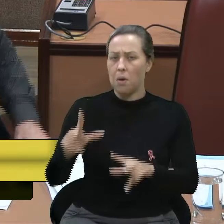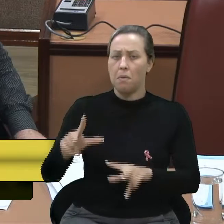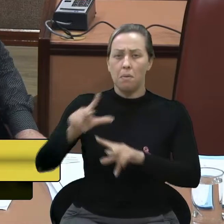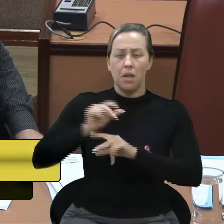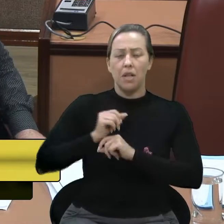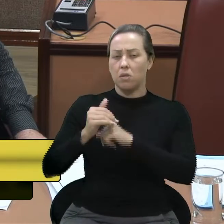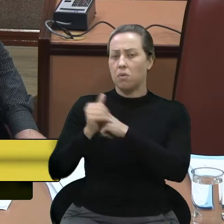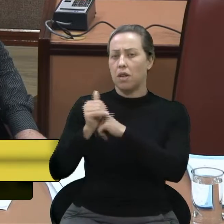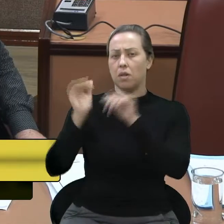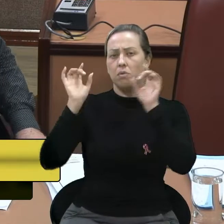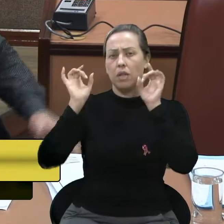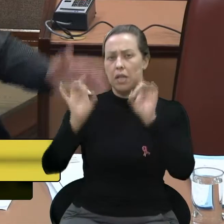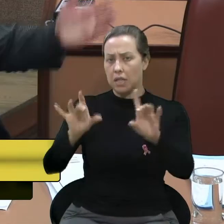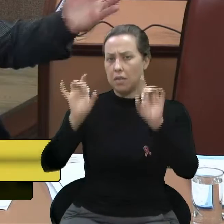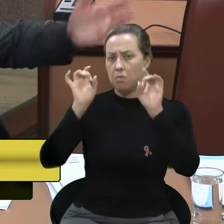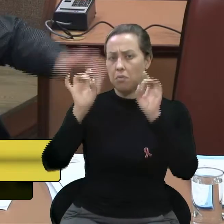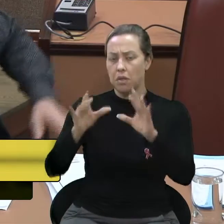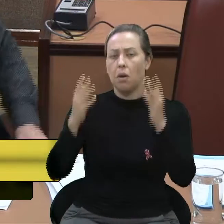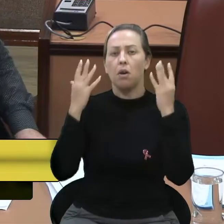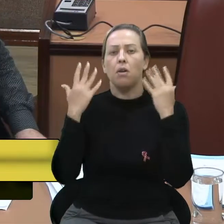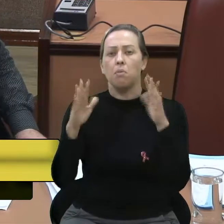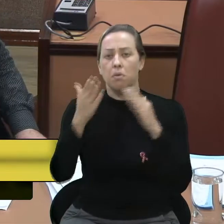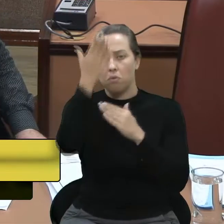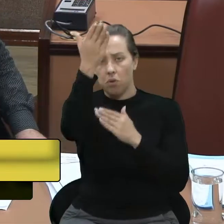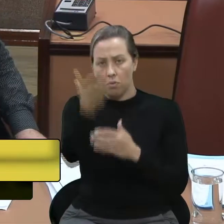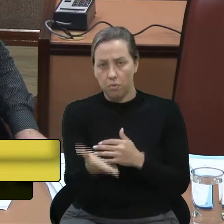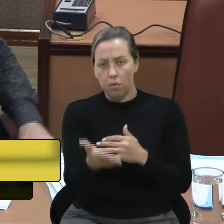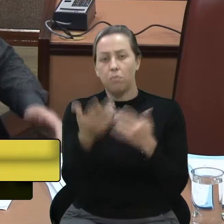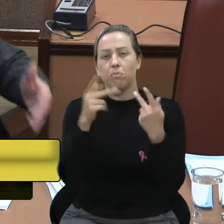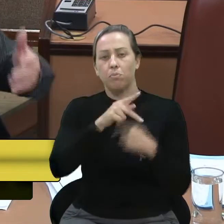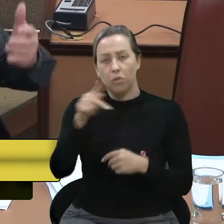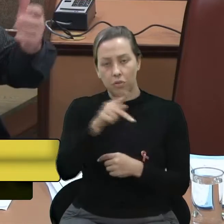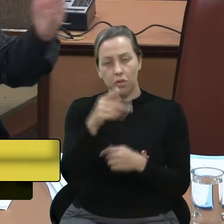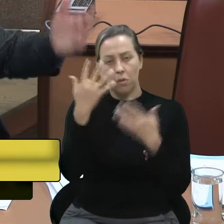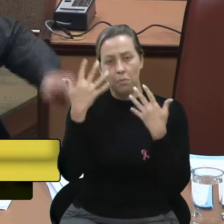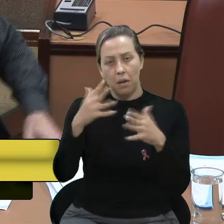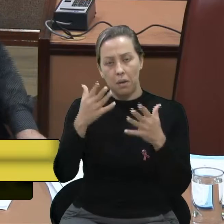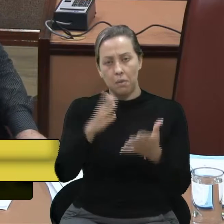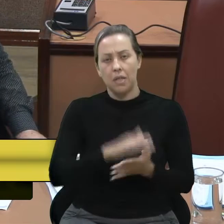carinho especial. E parabenizo você como professor, inicialmente,